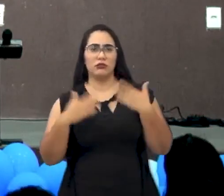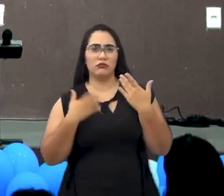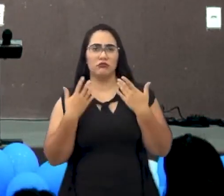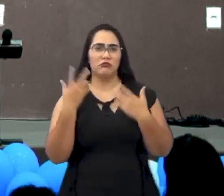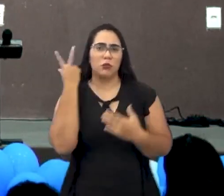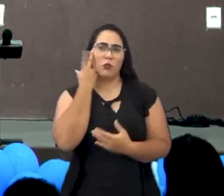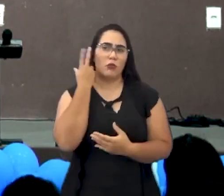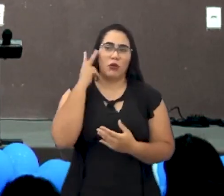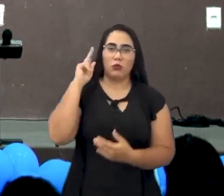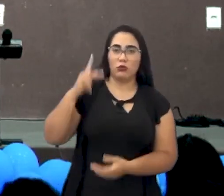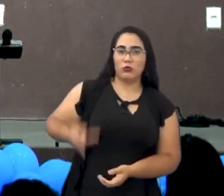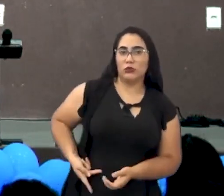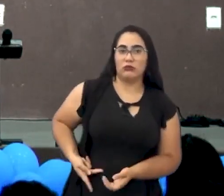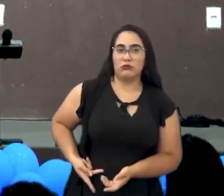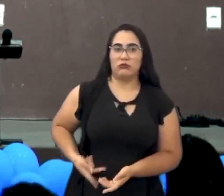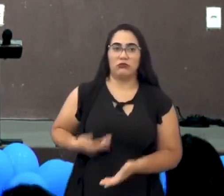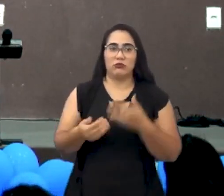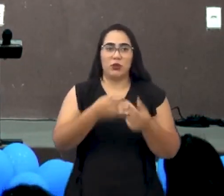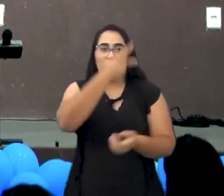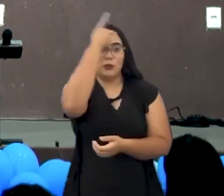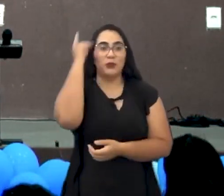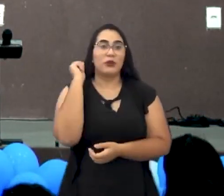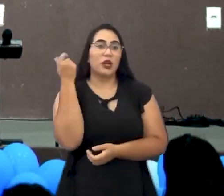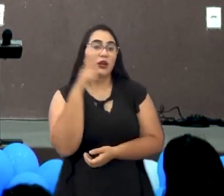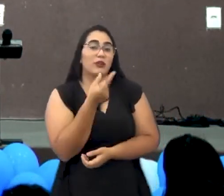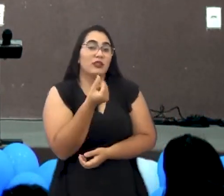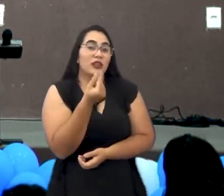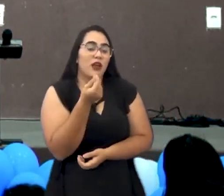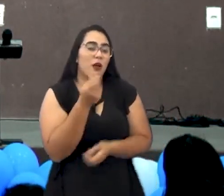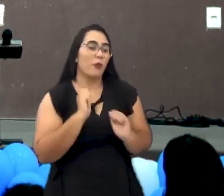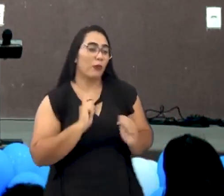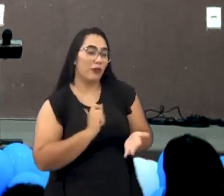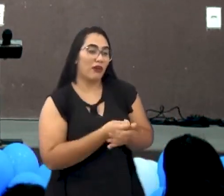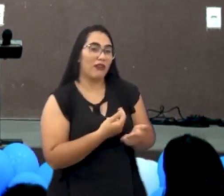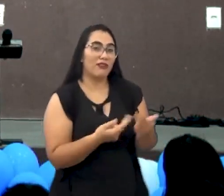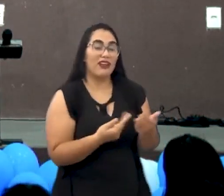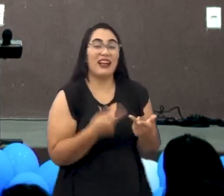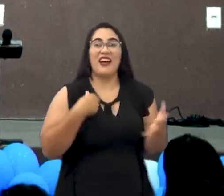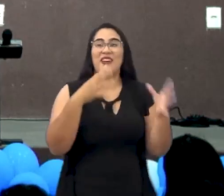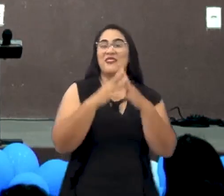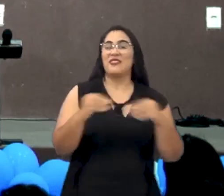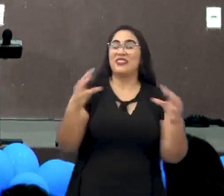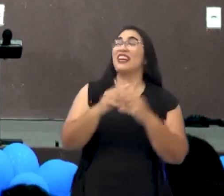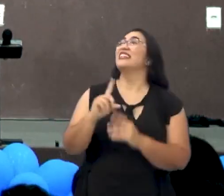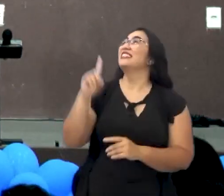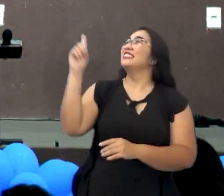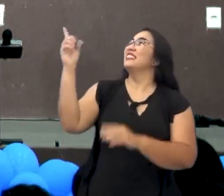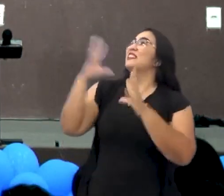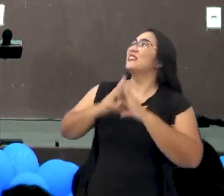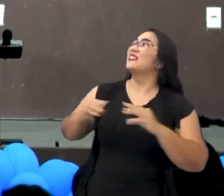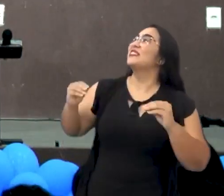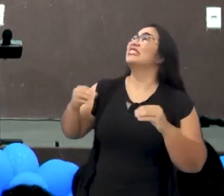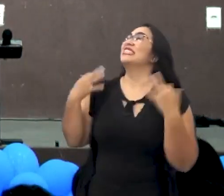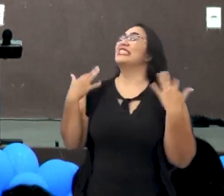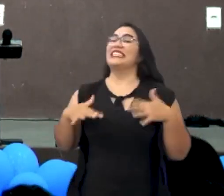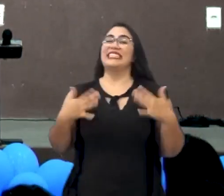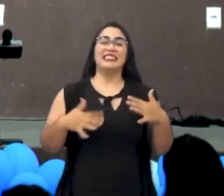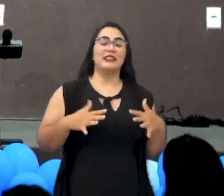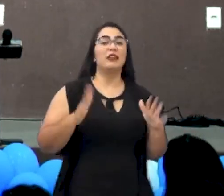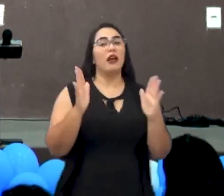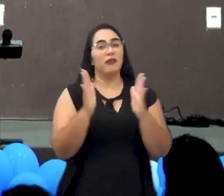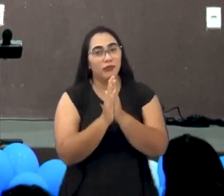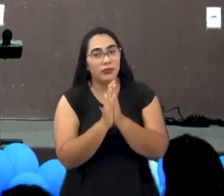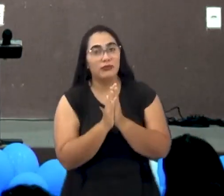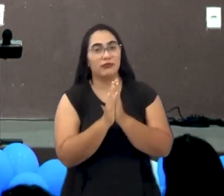pessoa vai ficar feliz se ganha um dinheiro que vai poder pagar as contas. Eu fui curado, Deus me curou. Eita, amém,